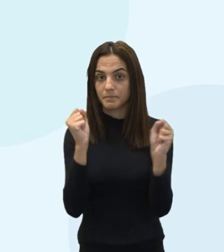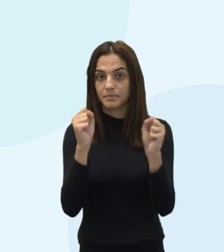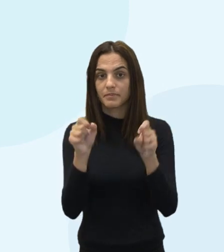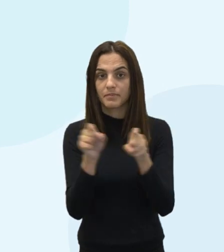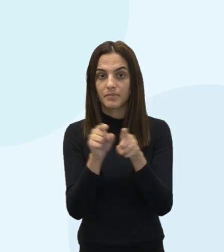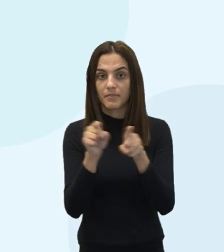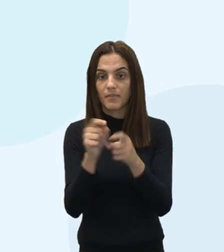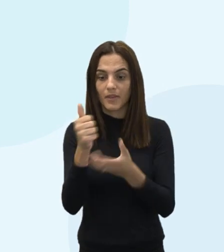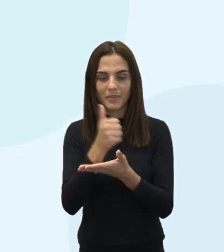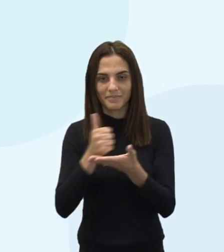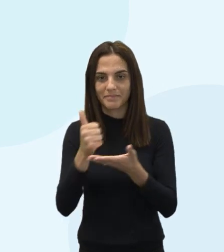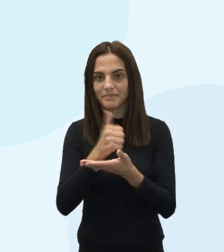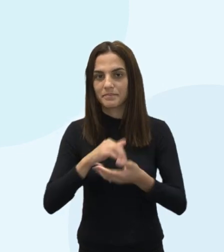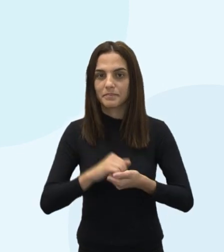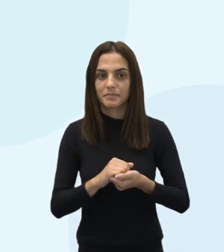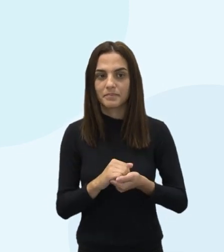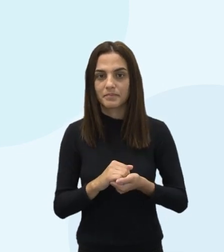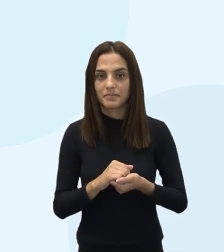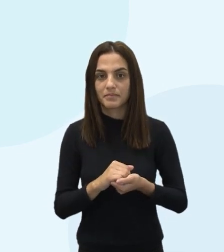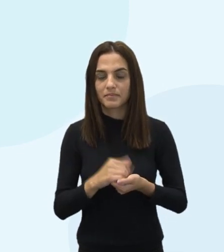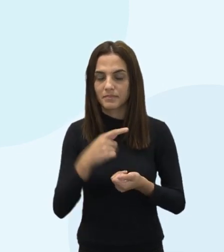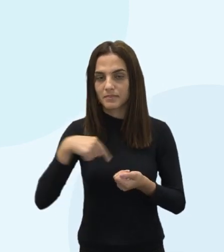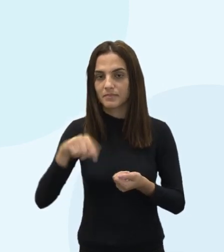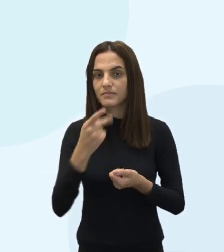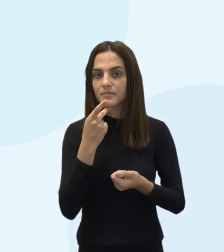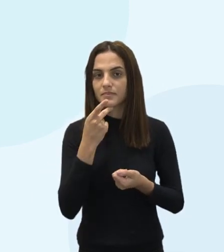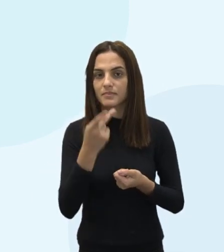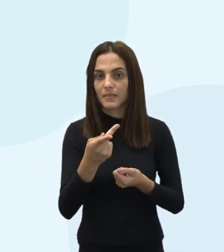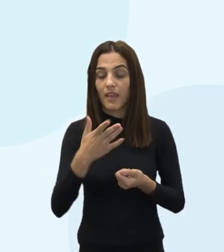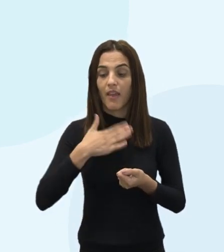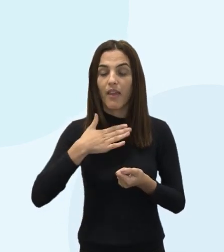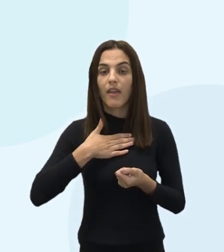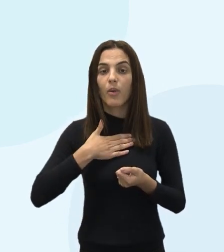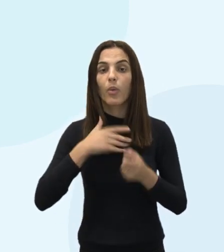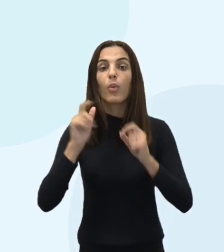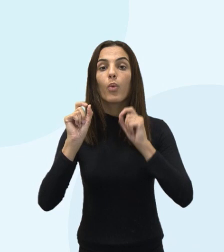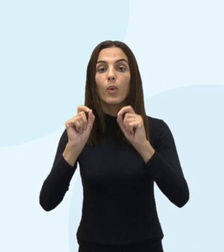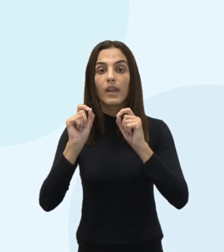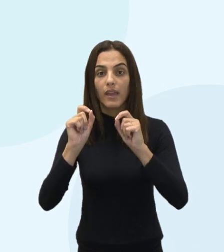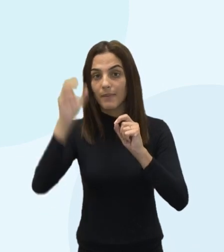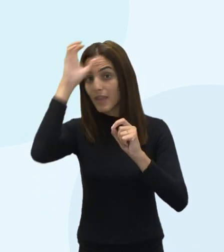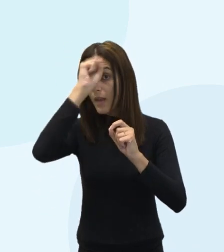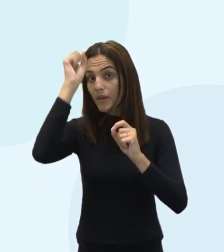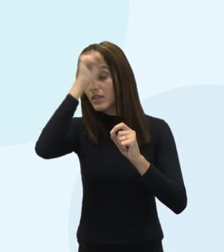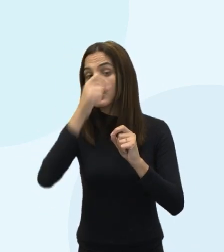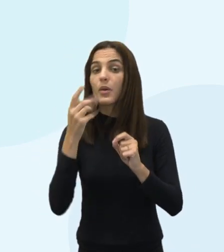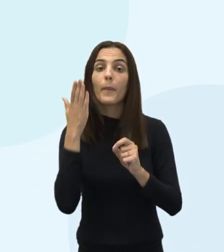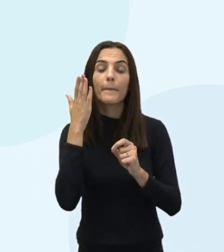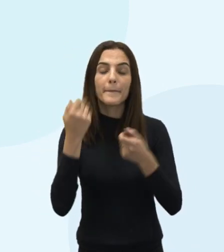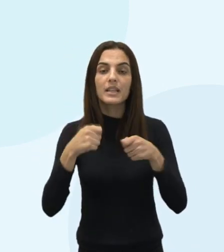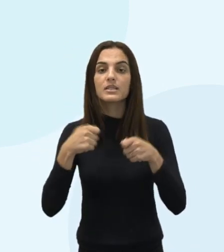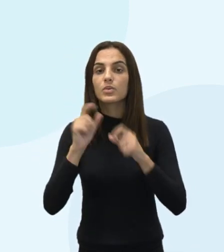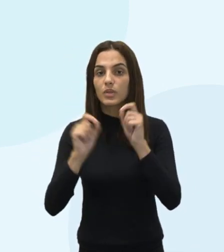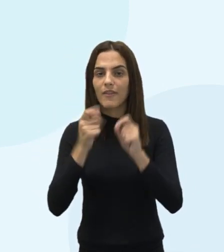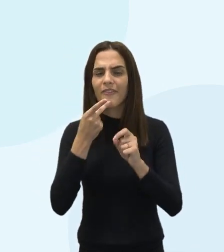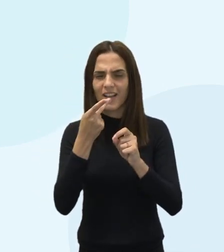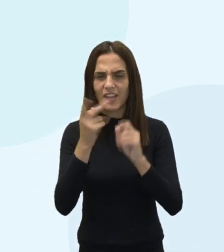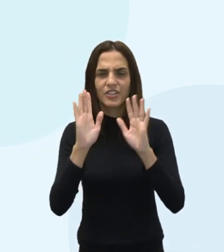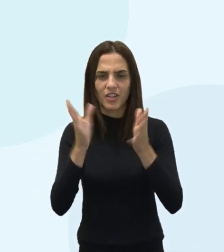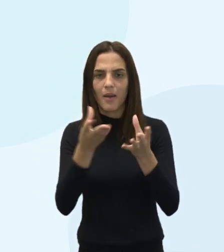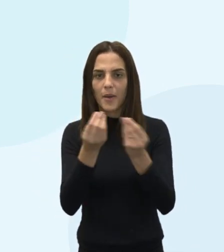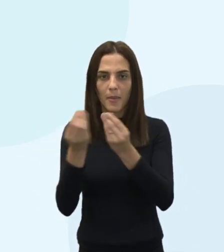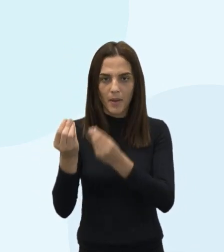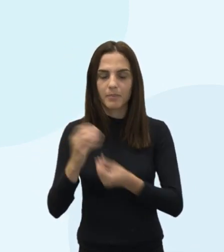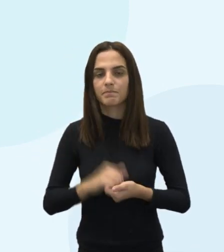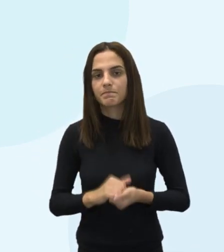matutino, basicão. Então a gente vai falar aí quem eu quero ser e as aprendizagens que necessito, que eu até já falei bastante. E pegamos